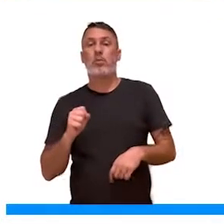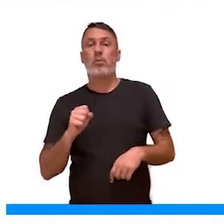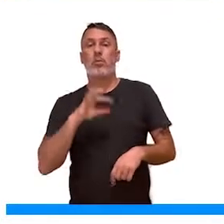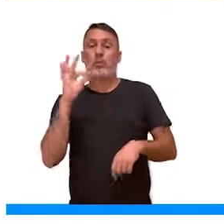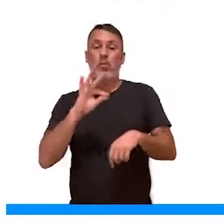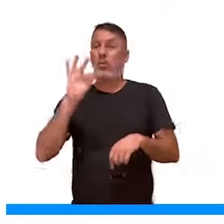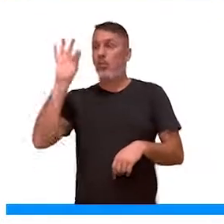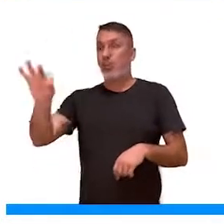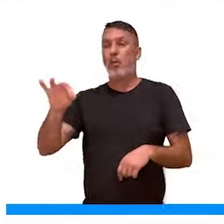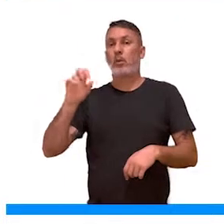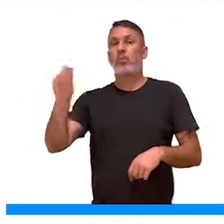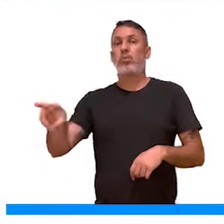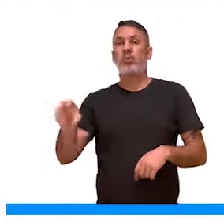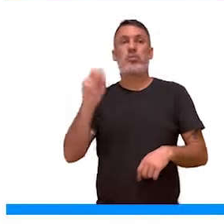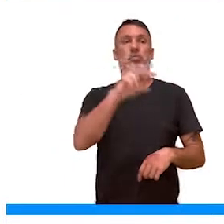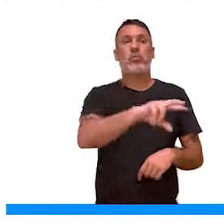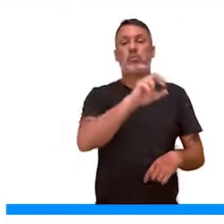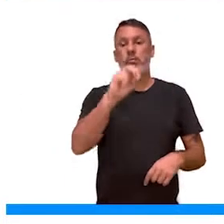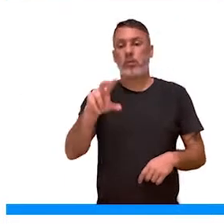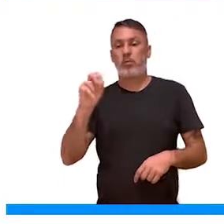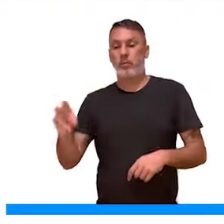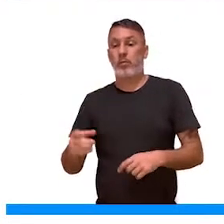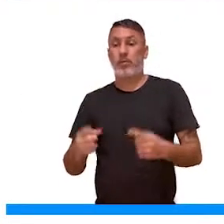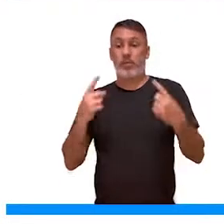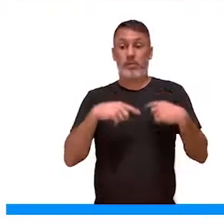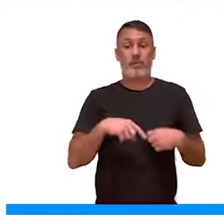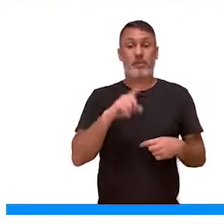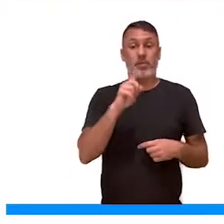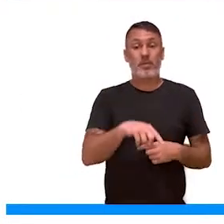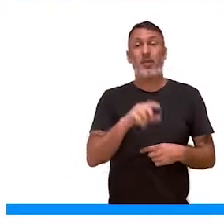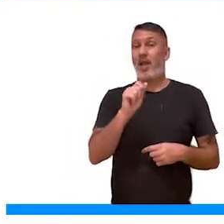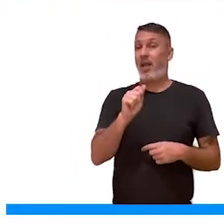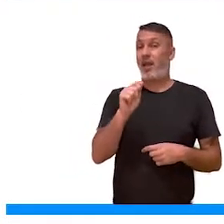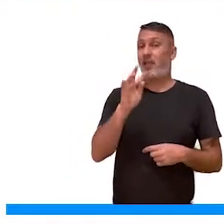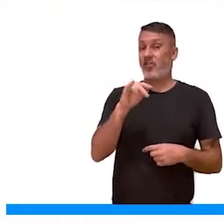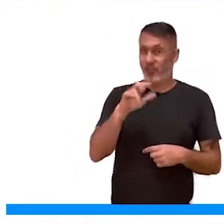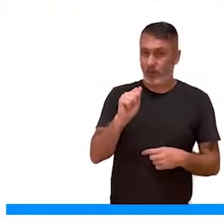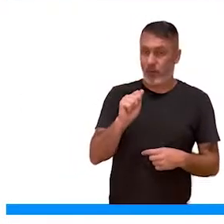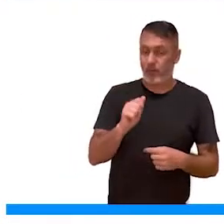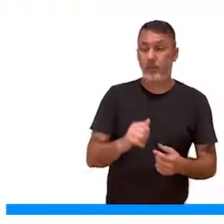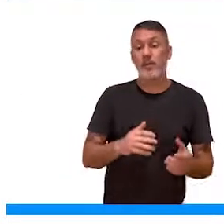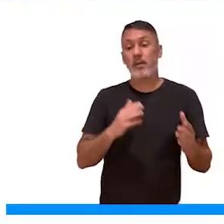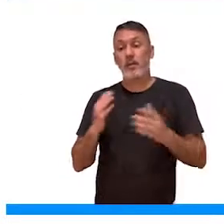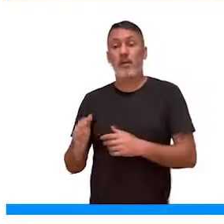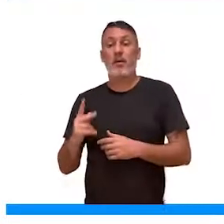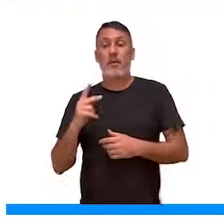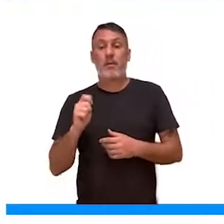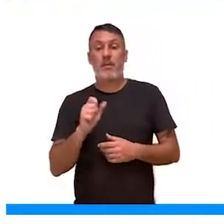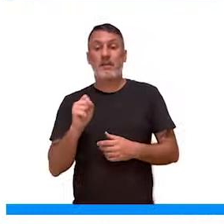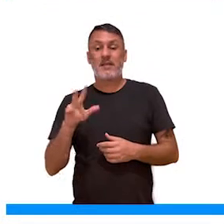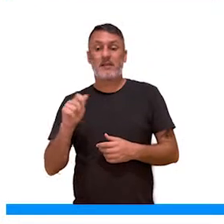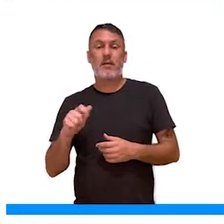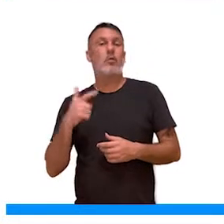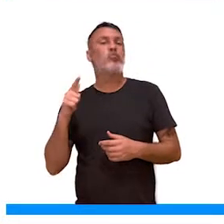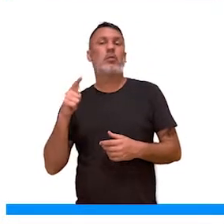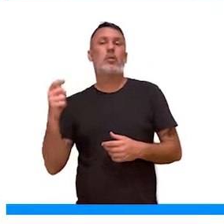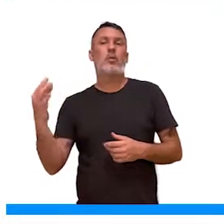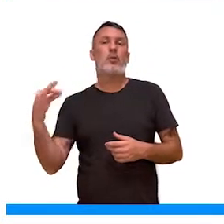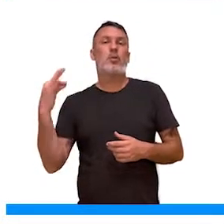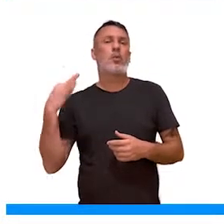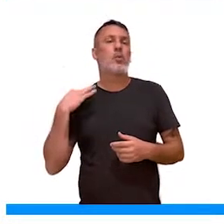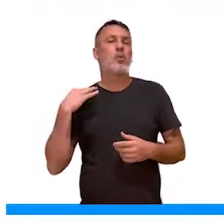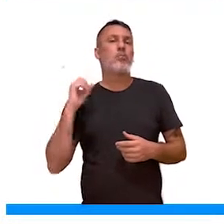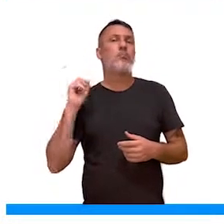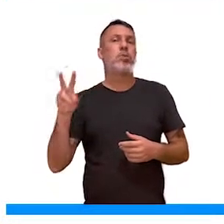picar outra pessoa, ele vai passar isso adiante. A passiva é quando o vetor que não é infectado pelo